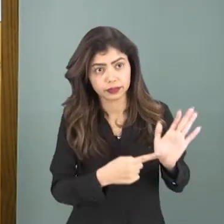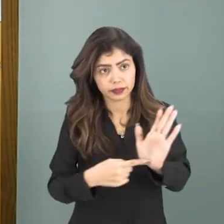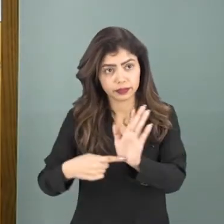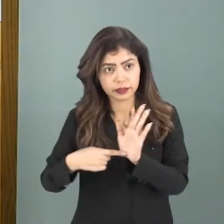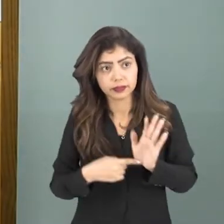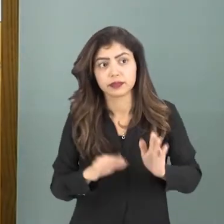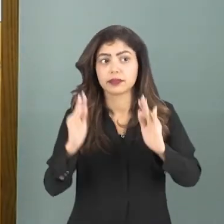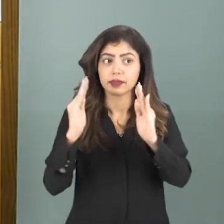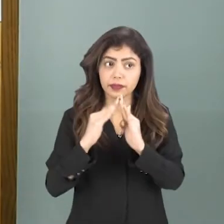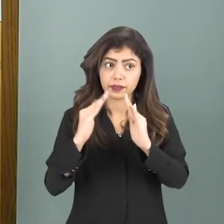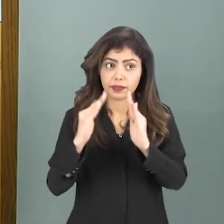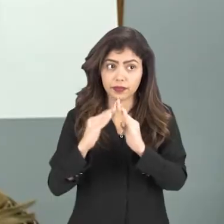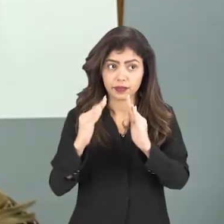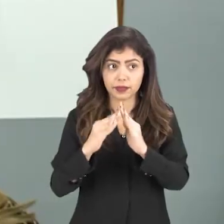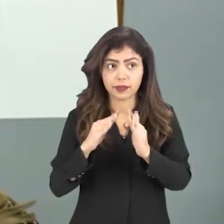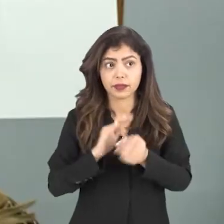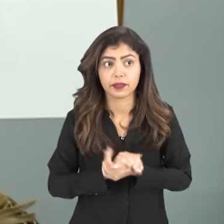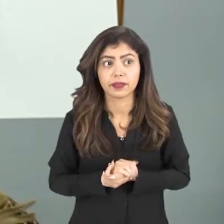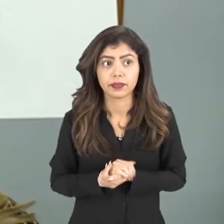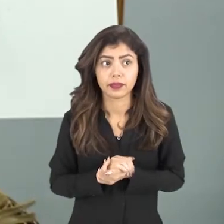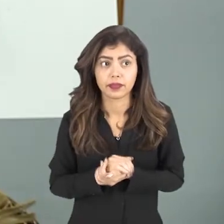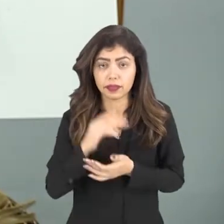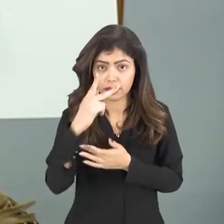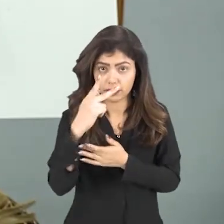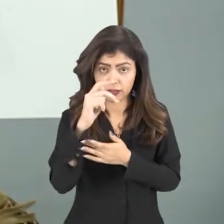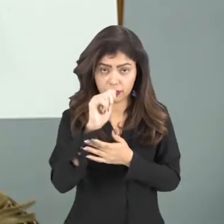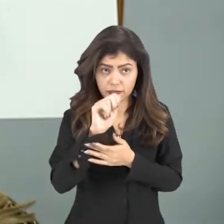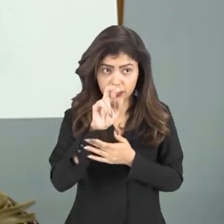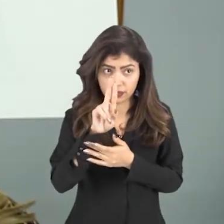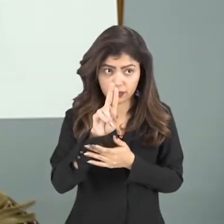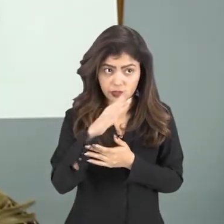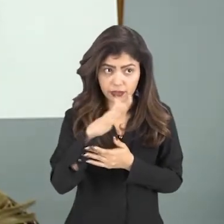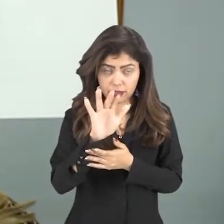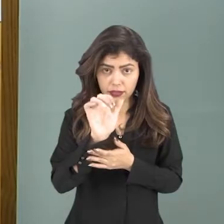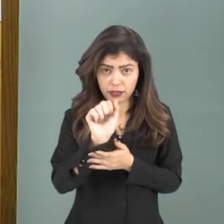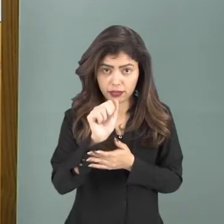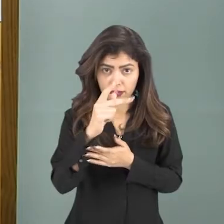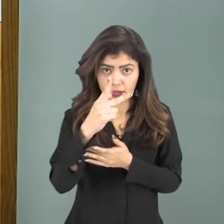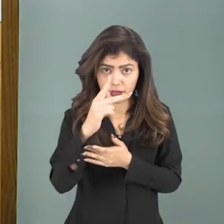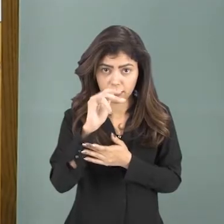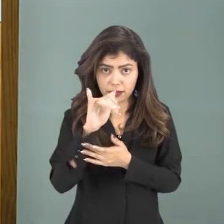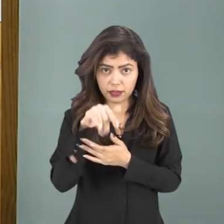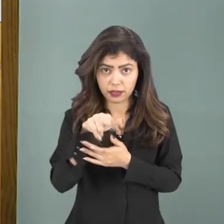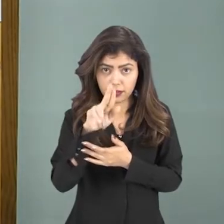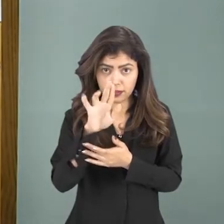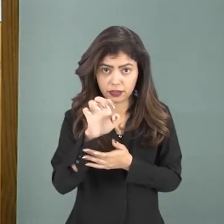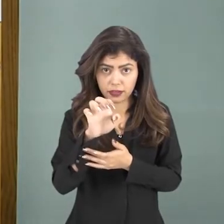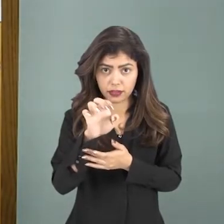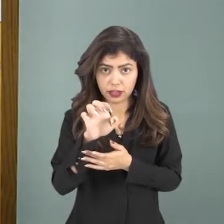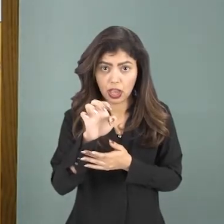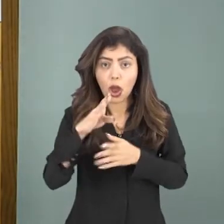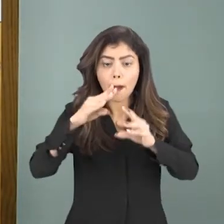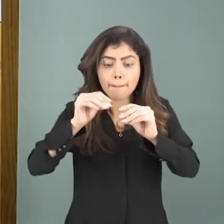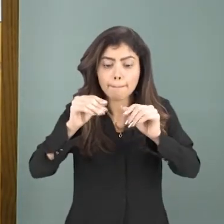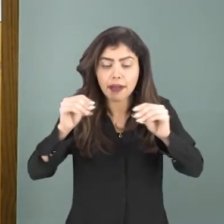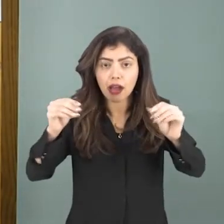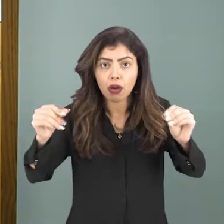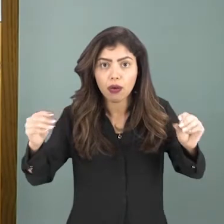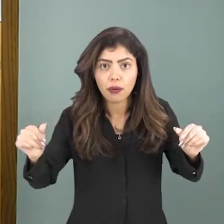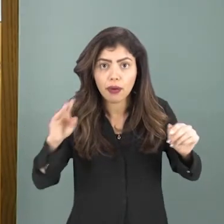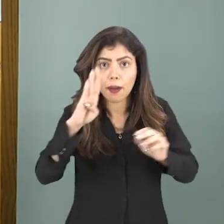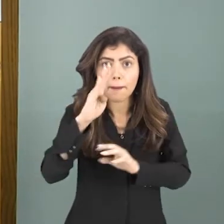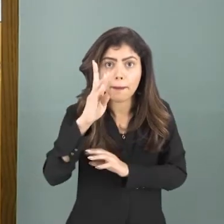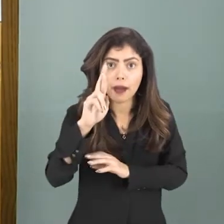para vocês a casa de pau a pique. Essa casa, ela é construída com barro